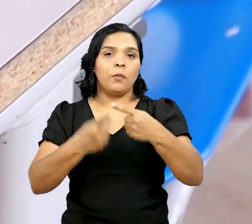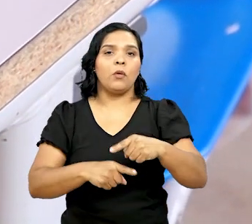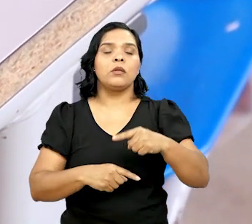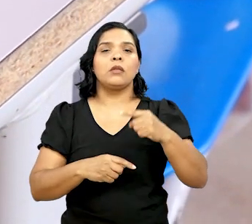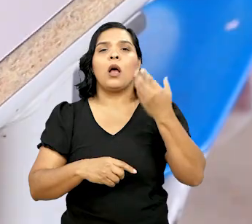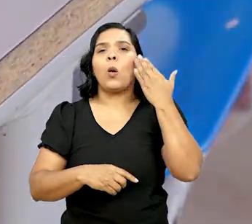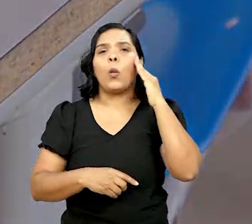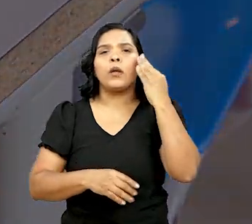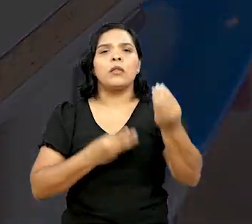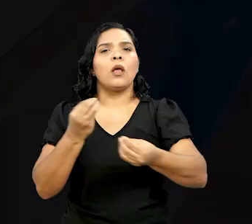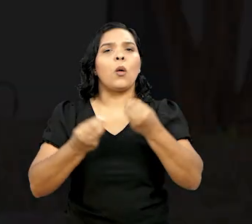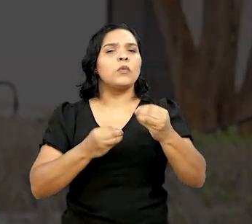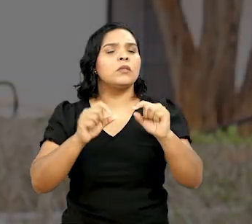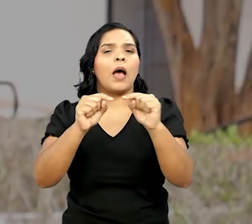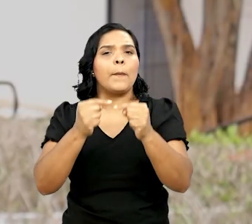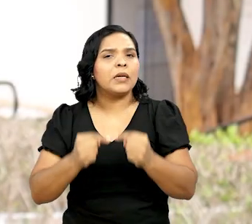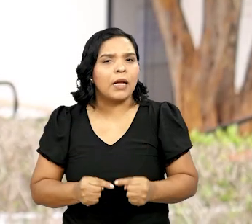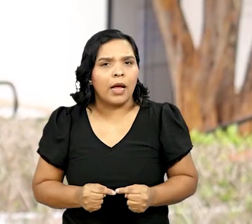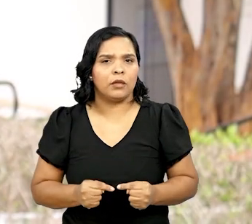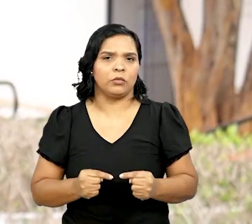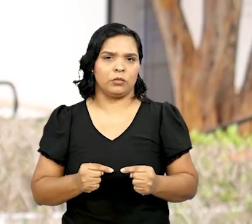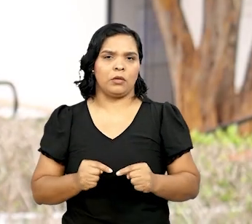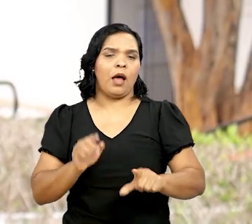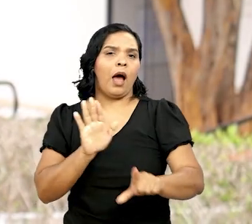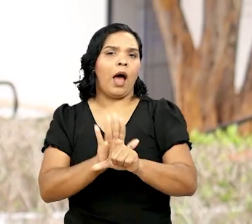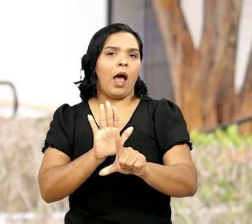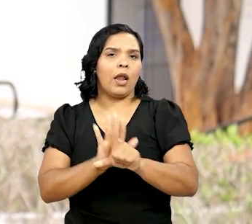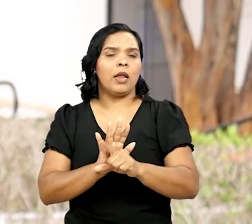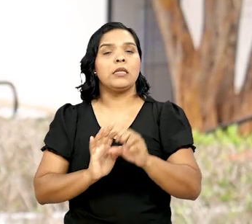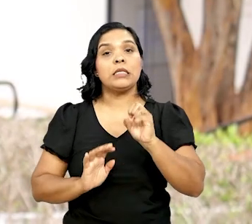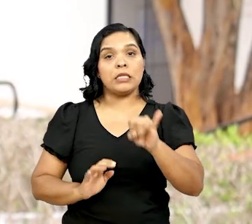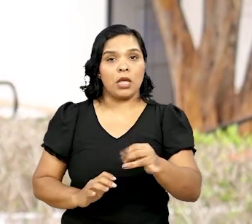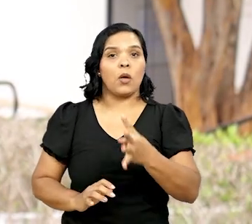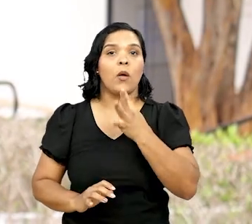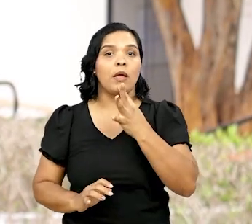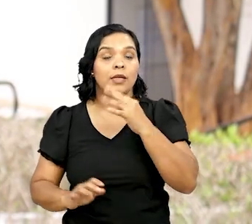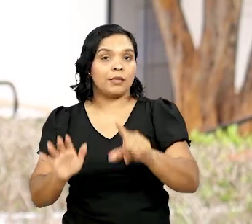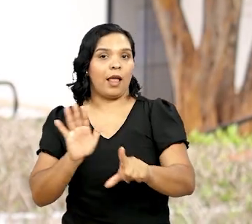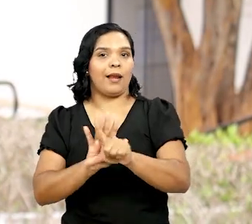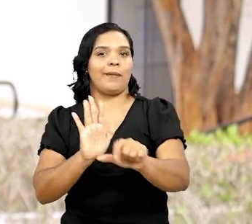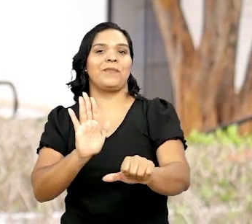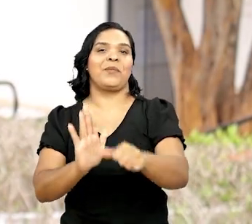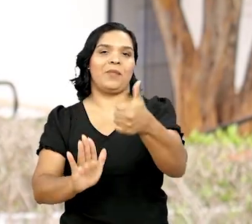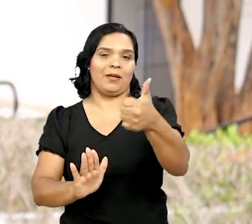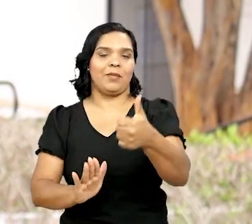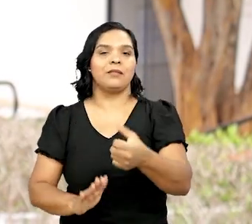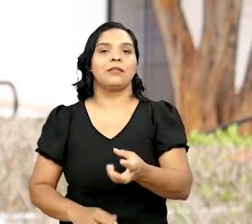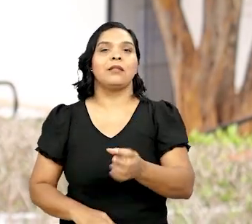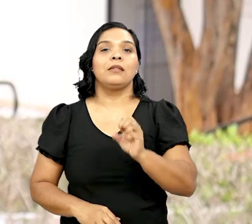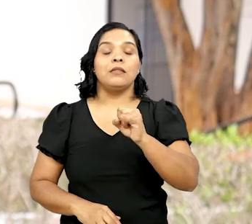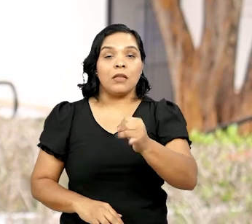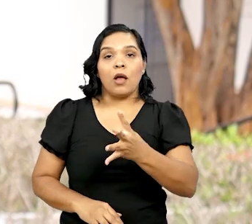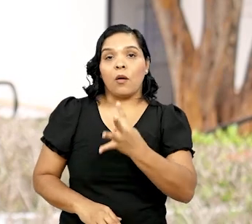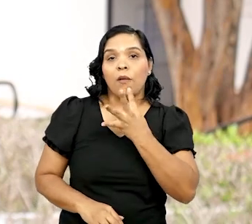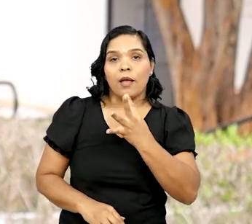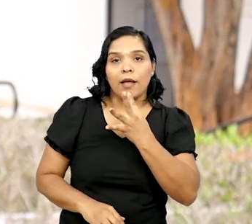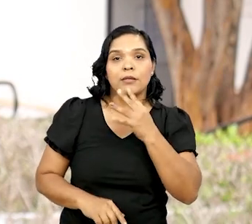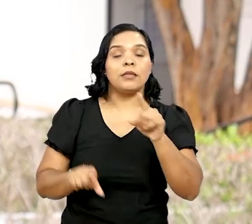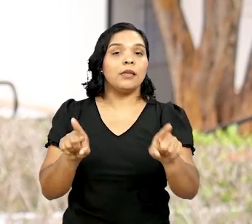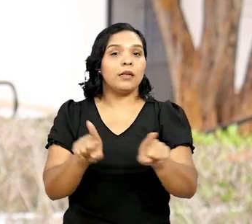parte querendo compreender como é que está sendo aplicado, né, a lei, se eles conhecem essa lei primeiramente, né, se eles conhecem a